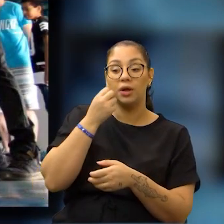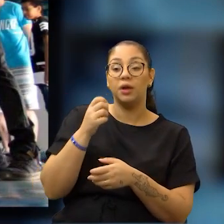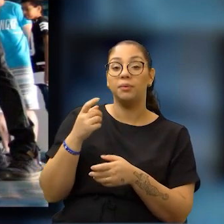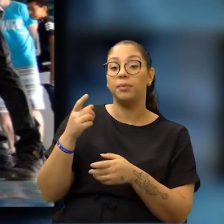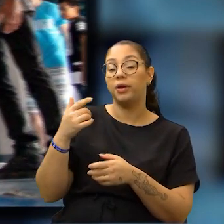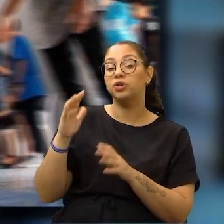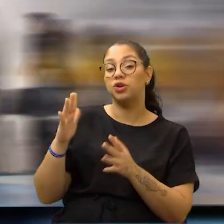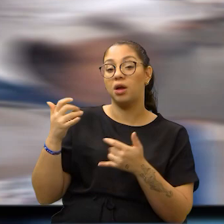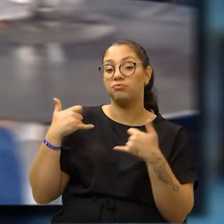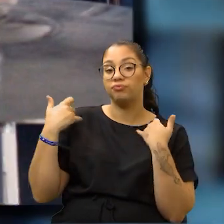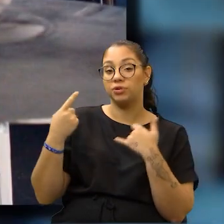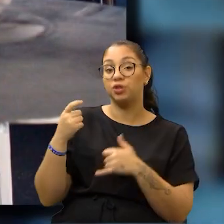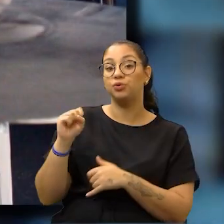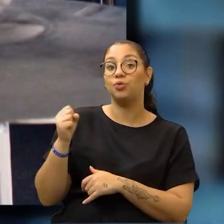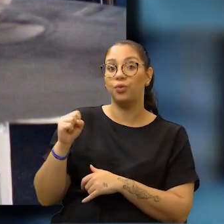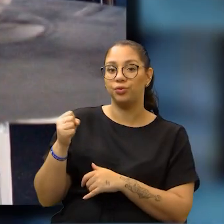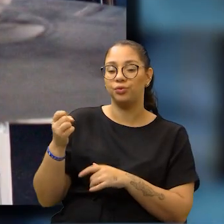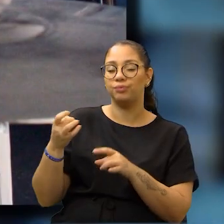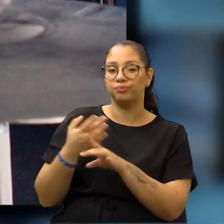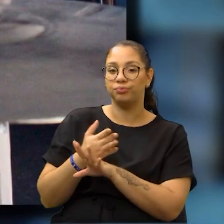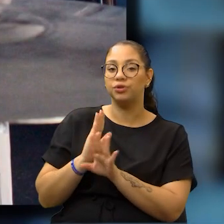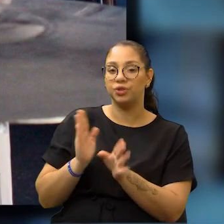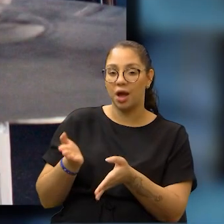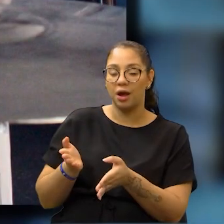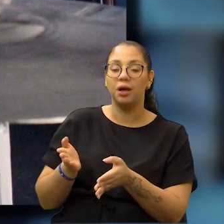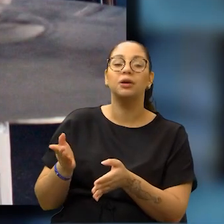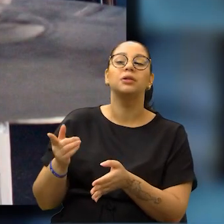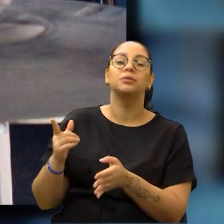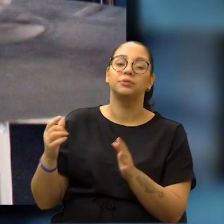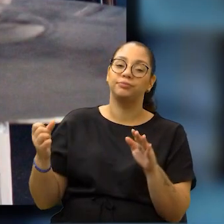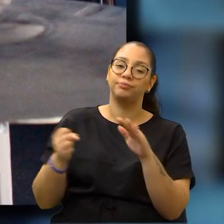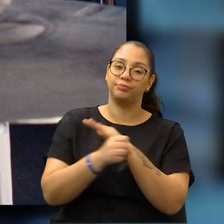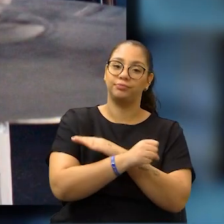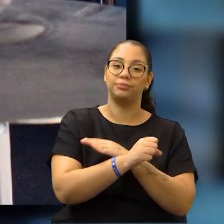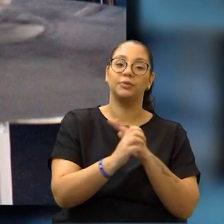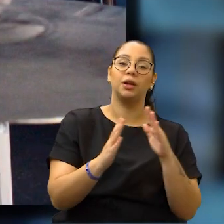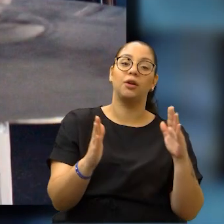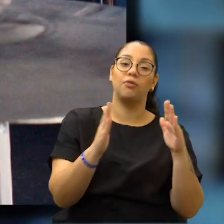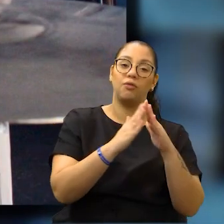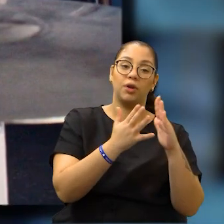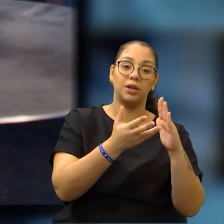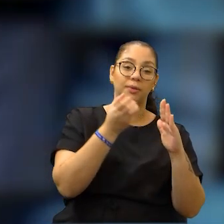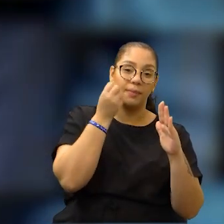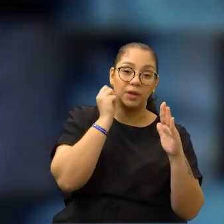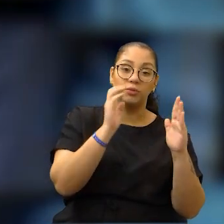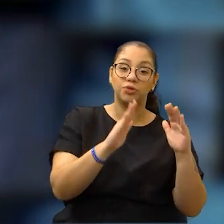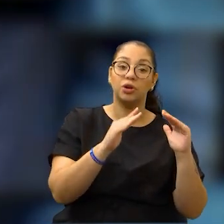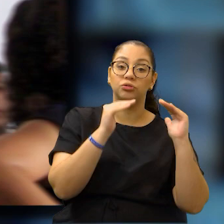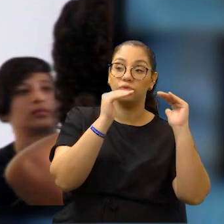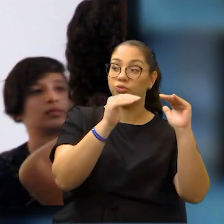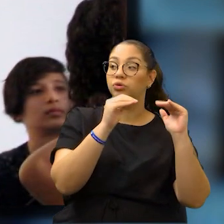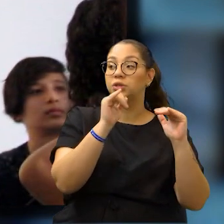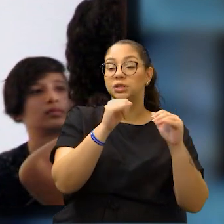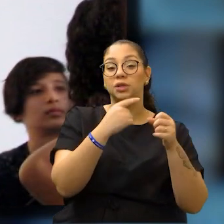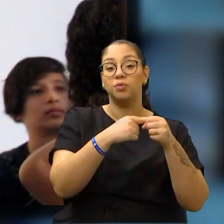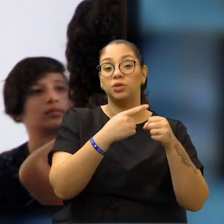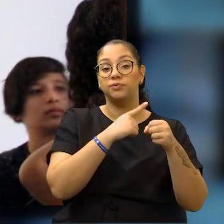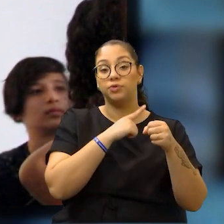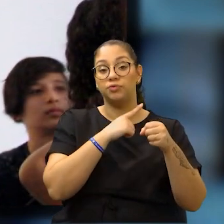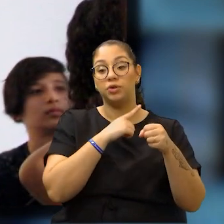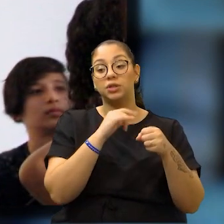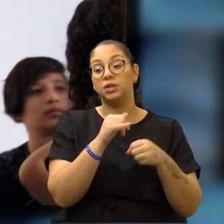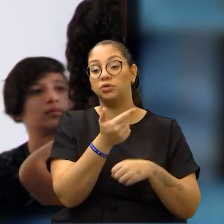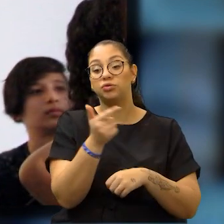que tinham essa rede de acolhimento da rede adulta, acolhimento adulto, ou eles iam mesmo, aqueles que